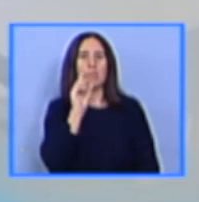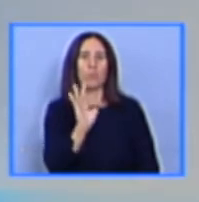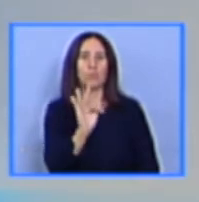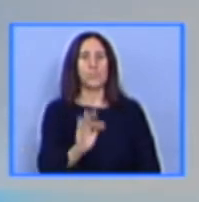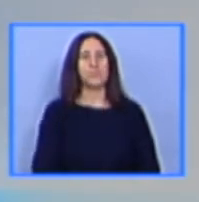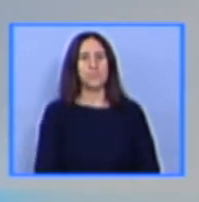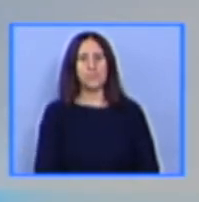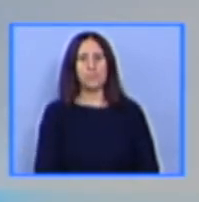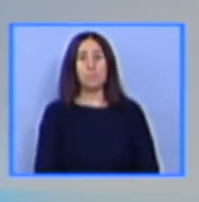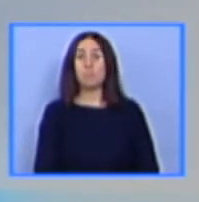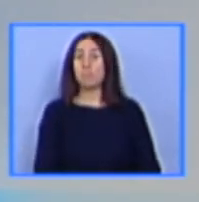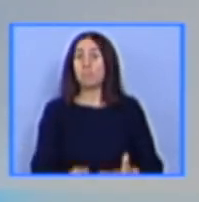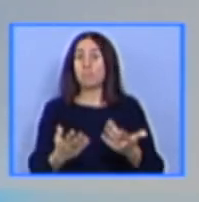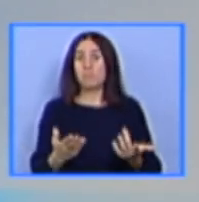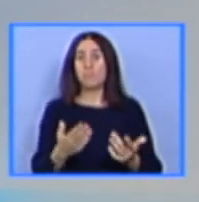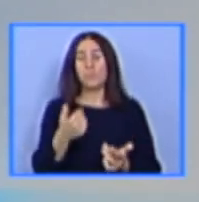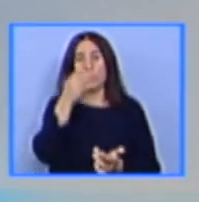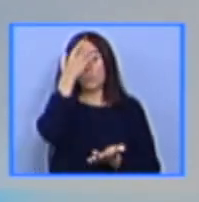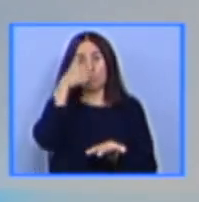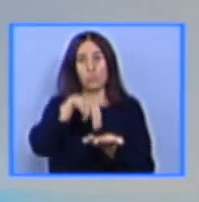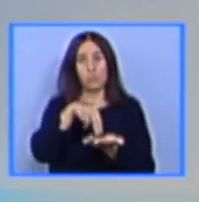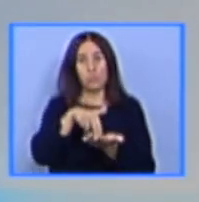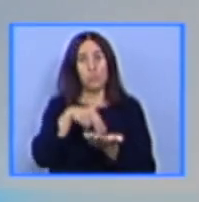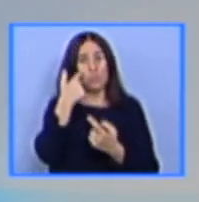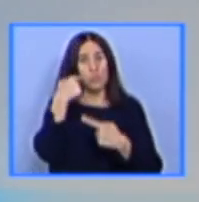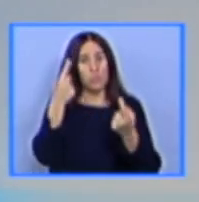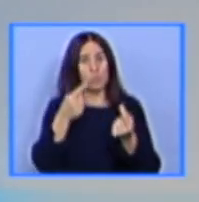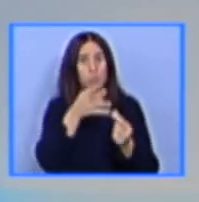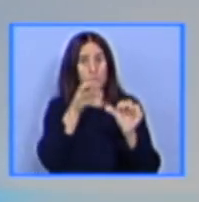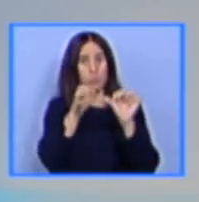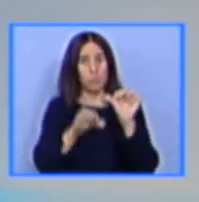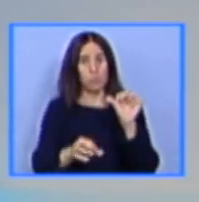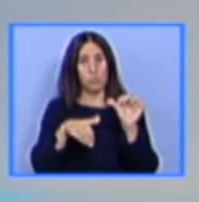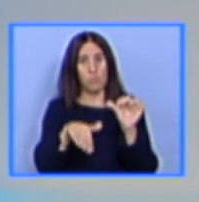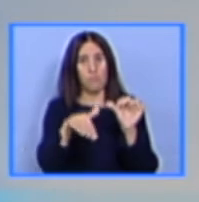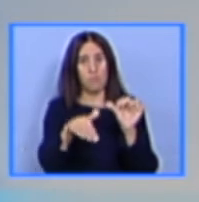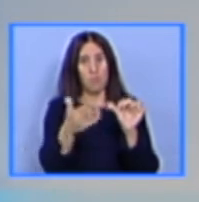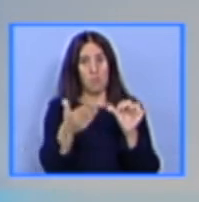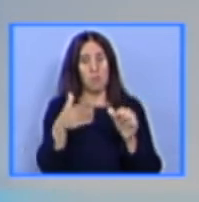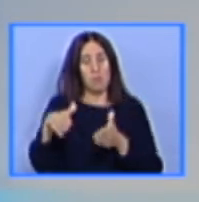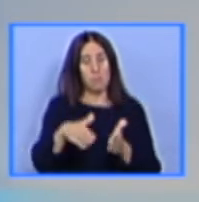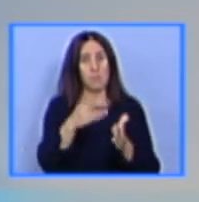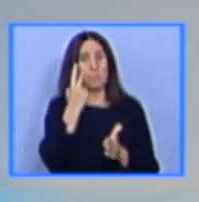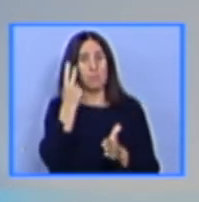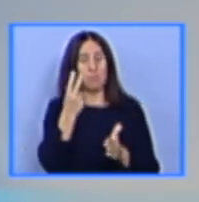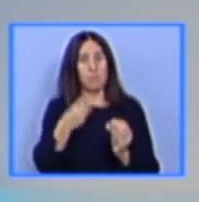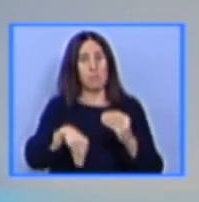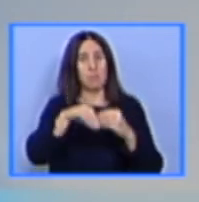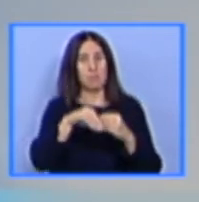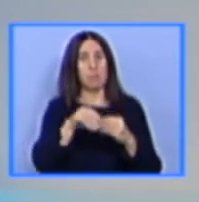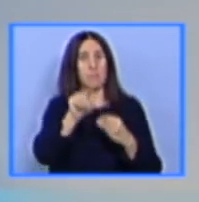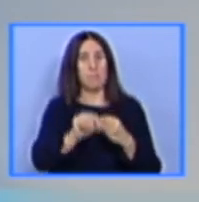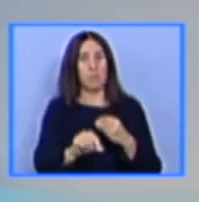E são, enfim, posições que estarão presentes nos discursos que serão feitos na Caminhada pela Vida e também